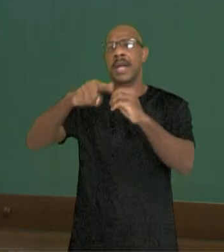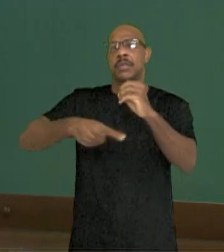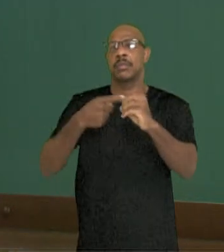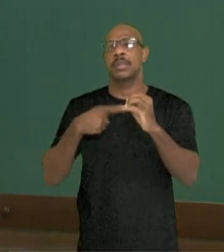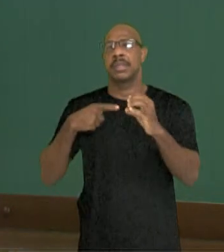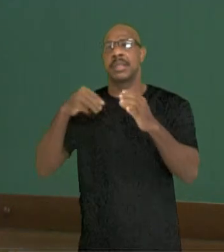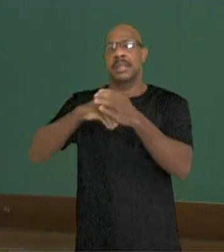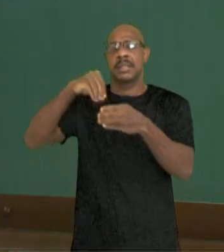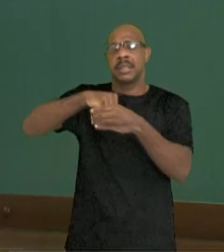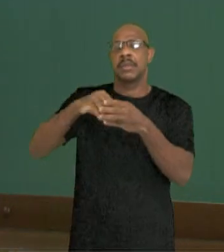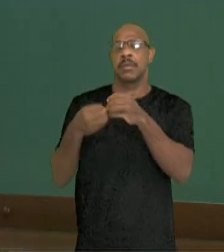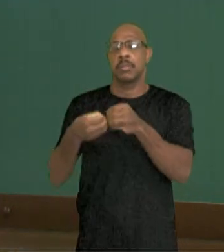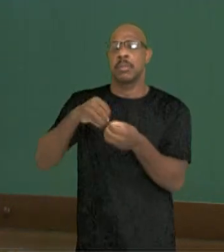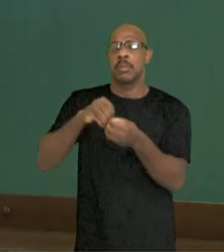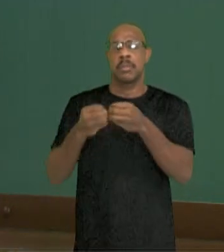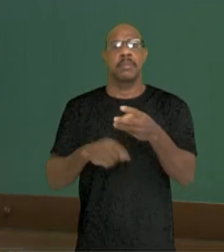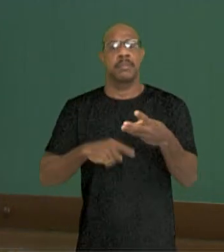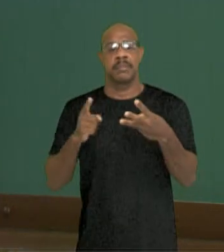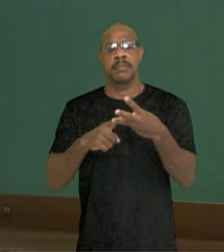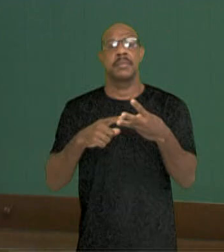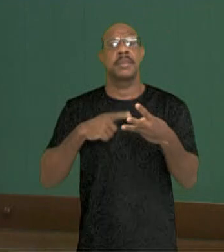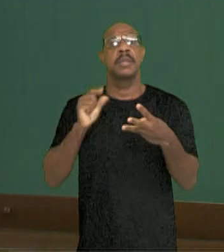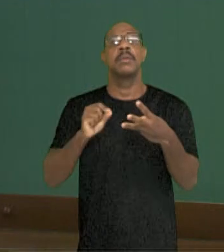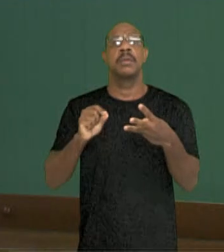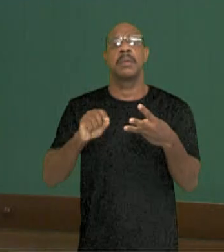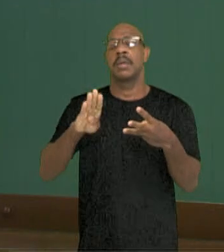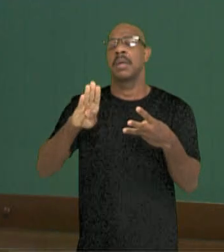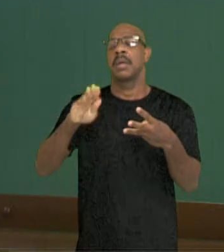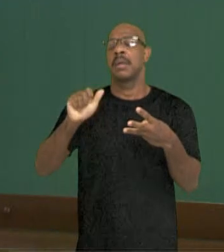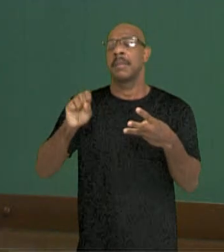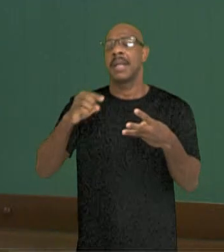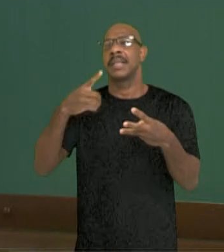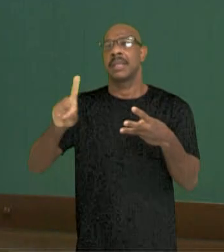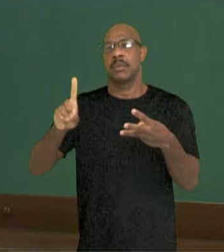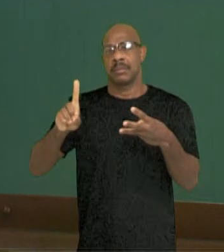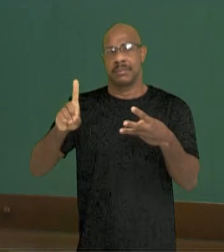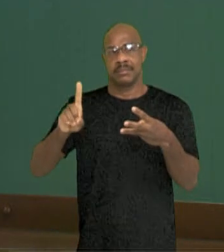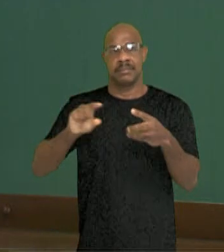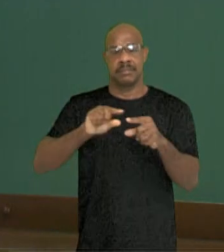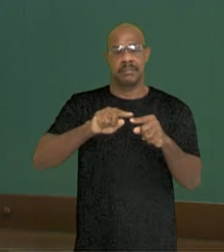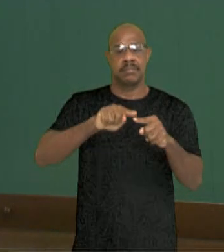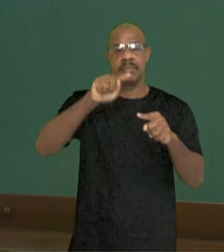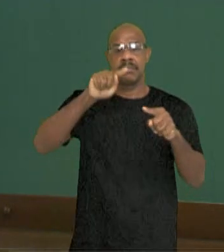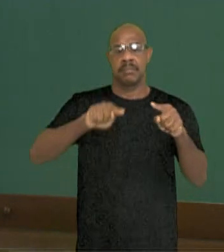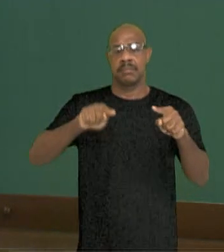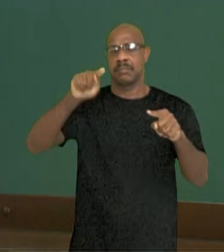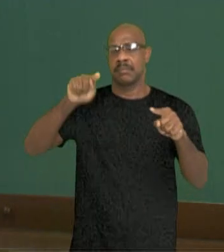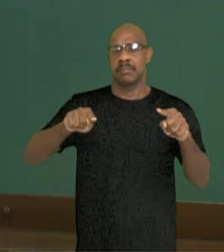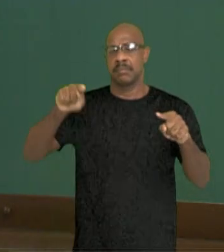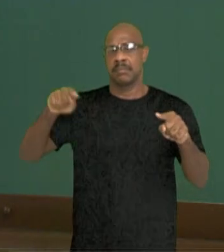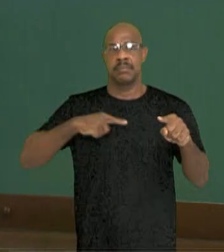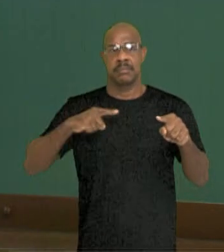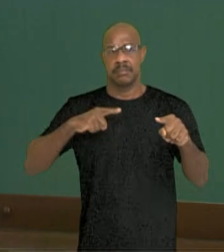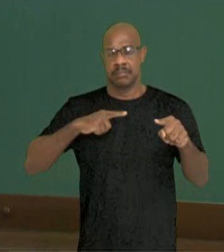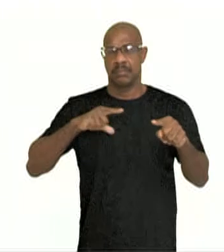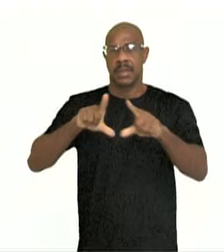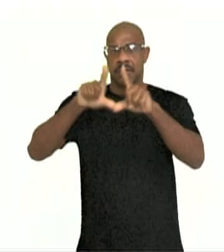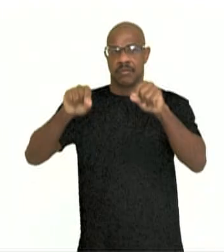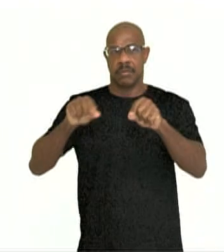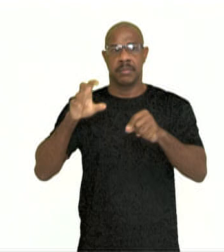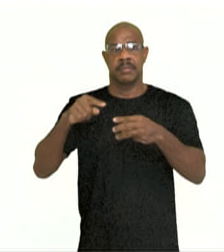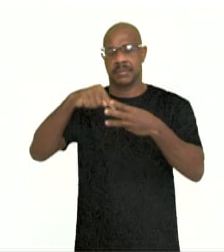molécula e temos daí a fórmula linear de bastão, como nós chamamos aí